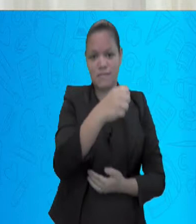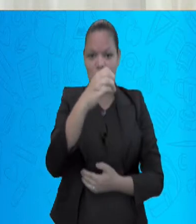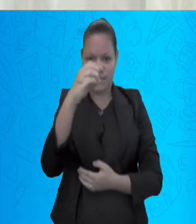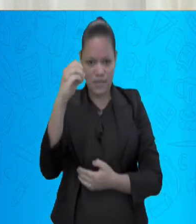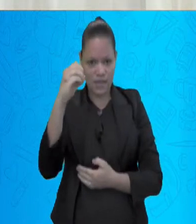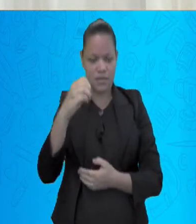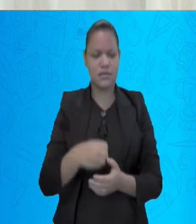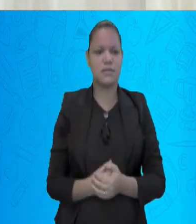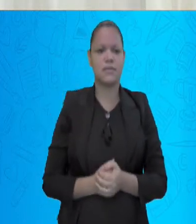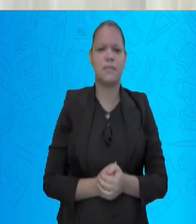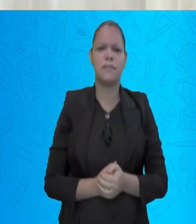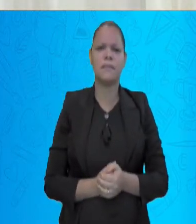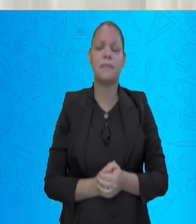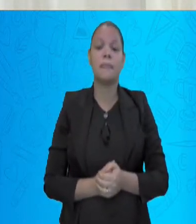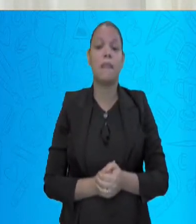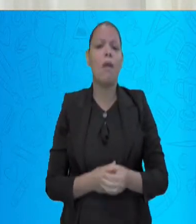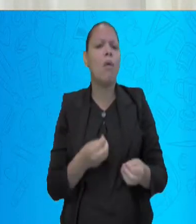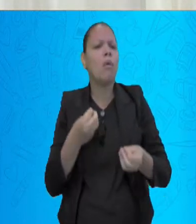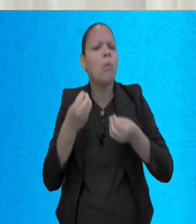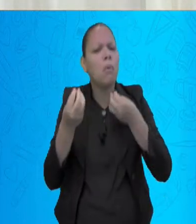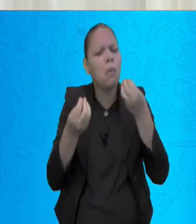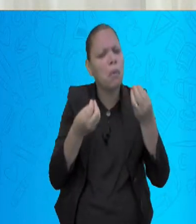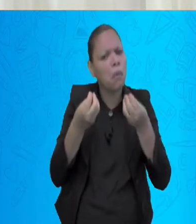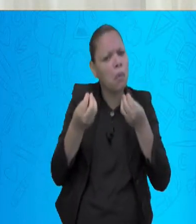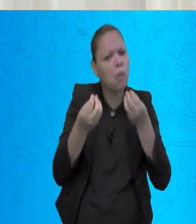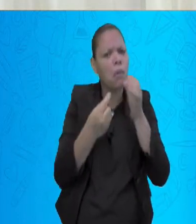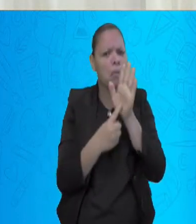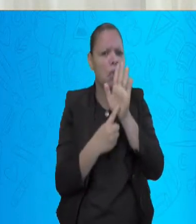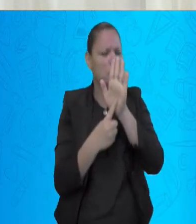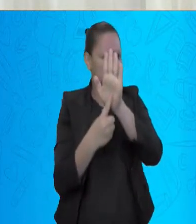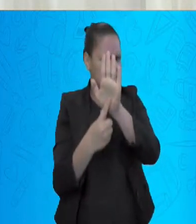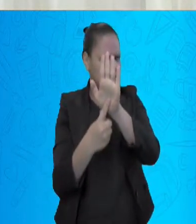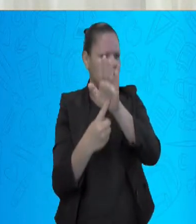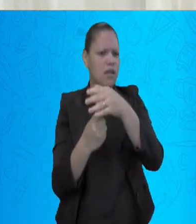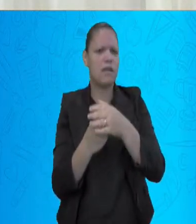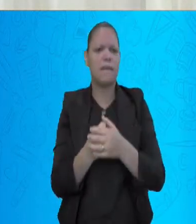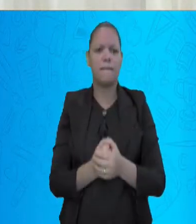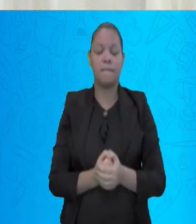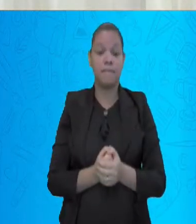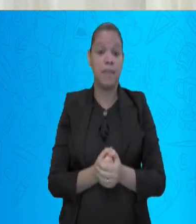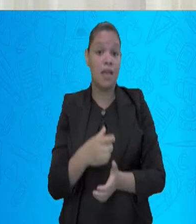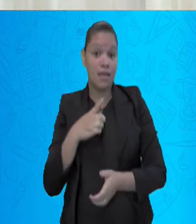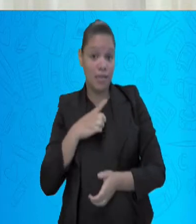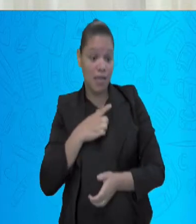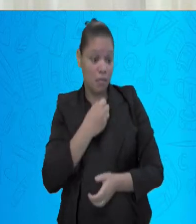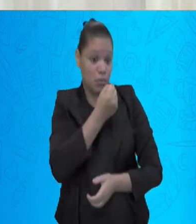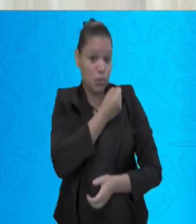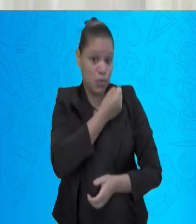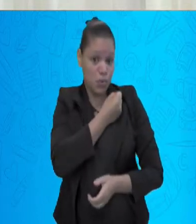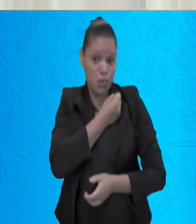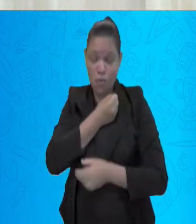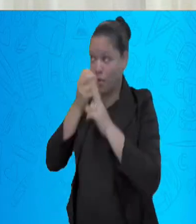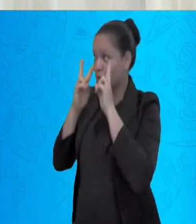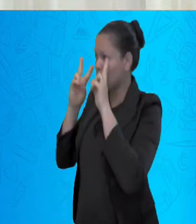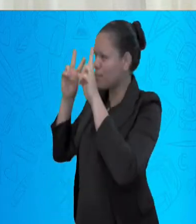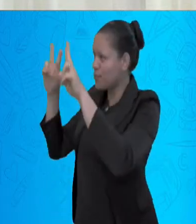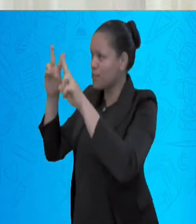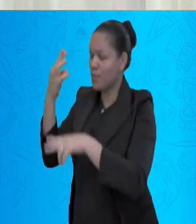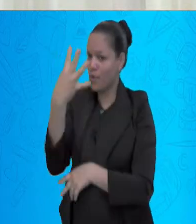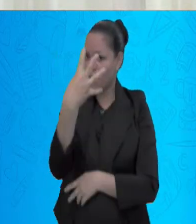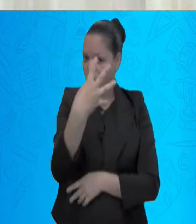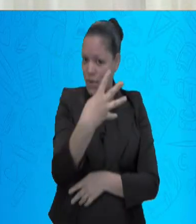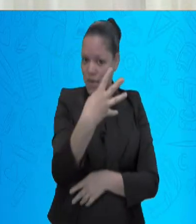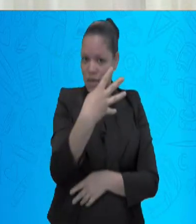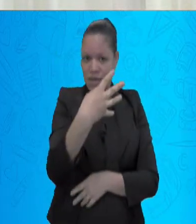vocês algumas fichas, né? Aqui eu tenho o número 43. O 3 está nas unidades